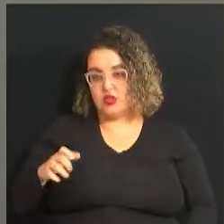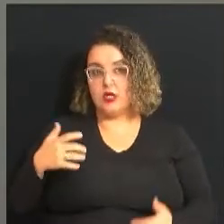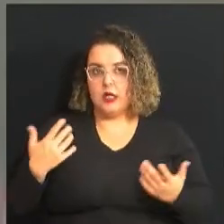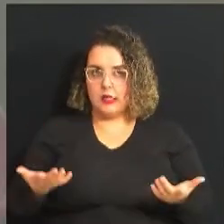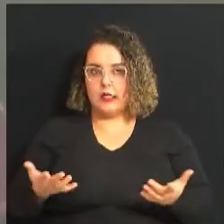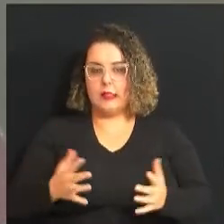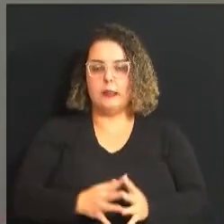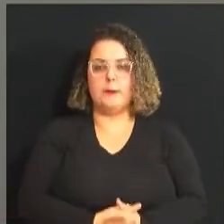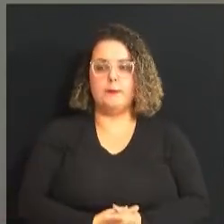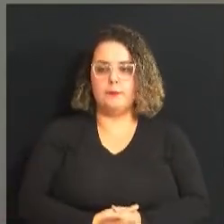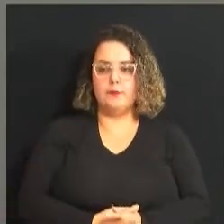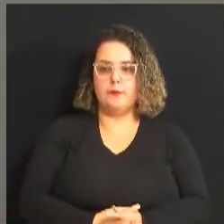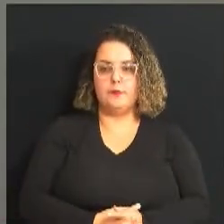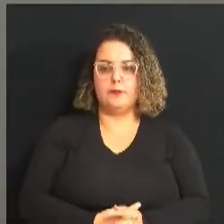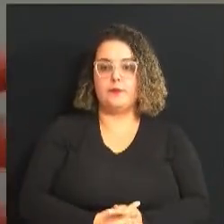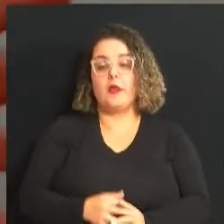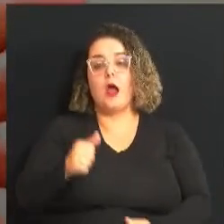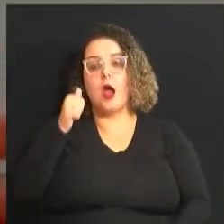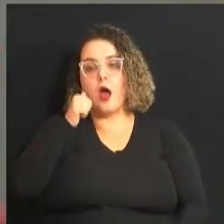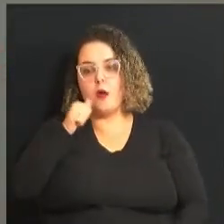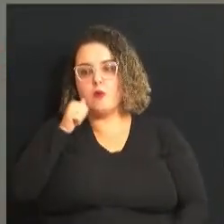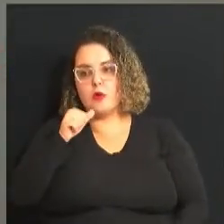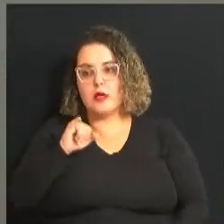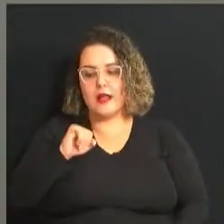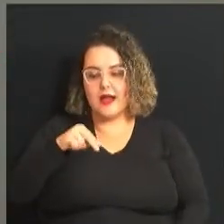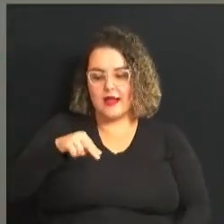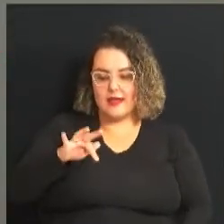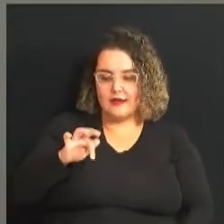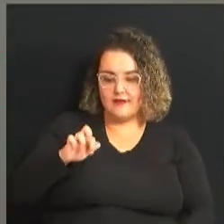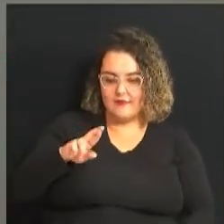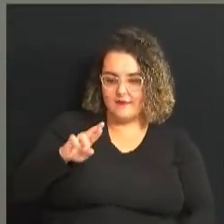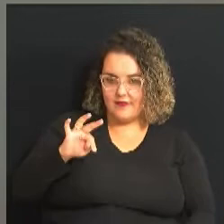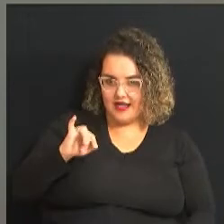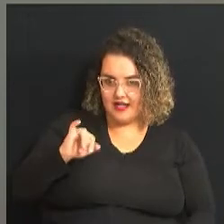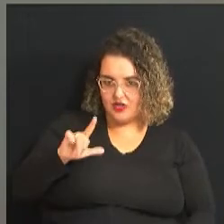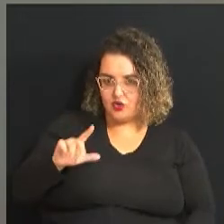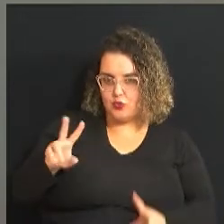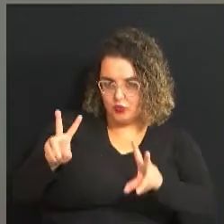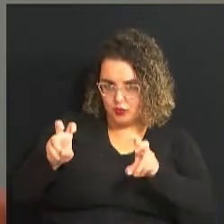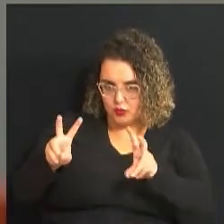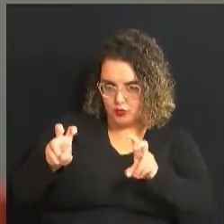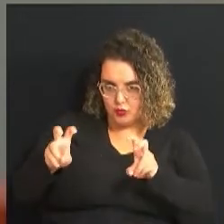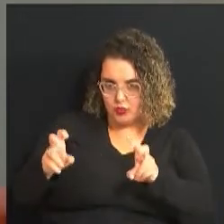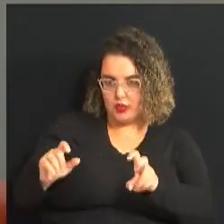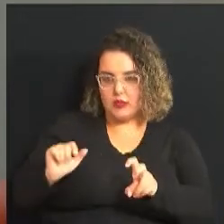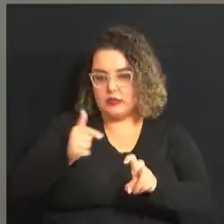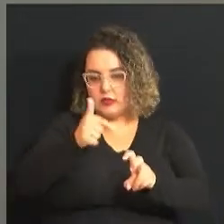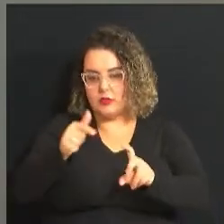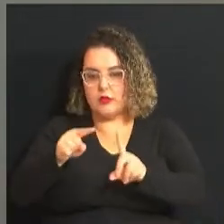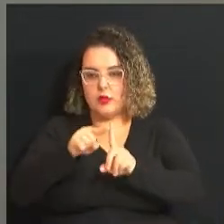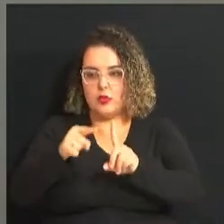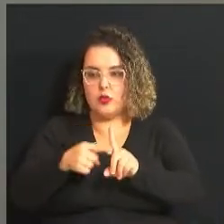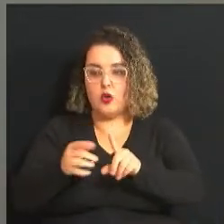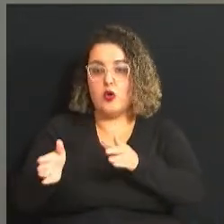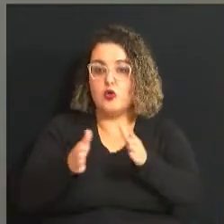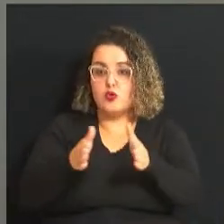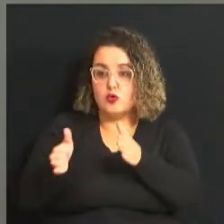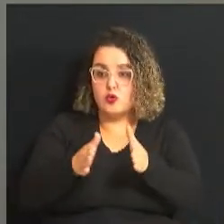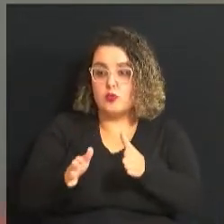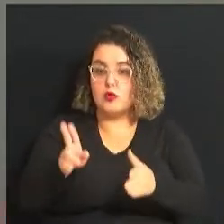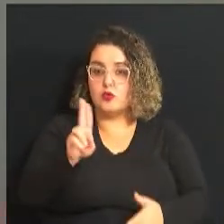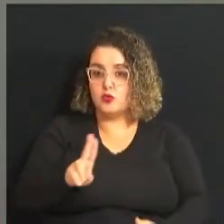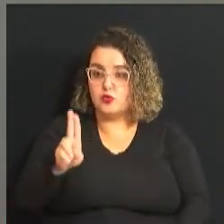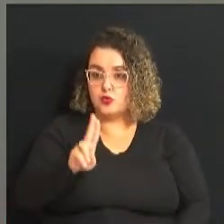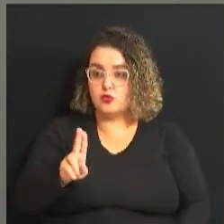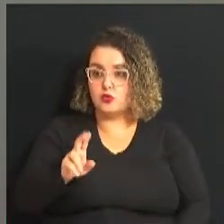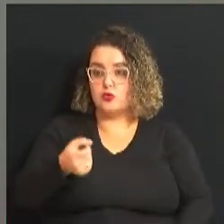Ele vai deixar a mulher infértil, entre aspas, né? Mas ele vai deixar a mulher sem engravidar só no período de uso do